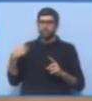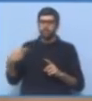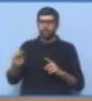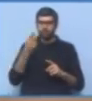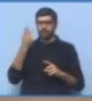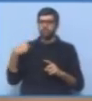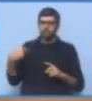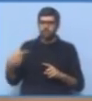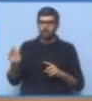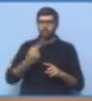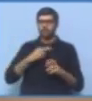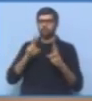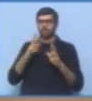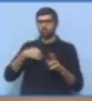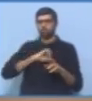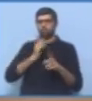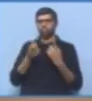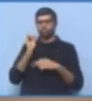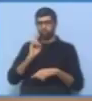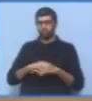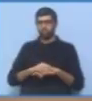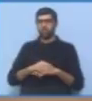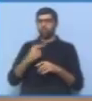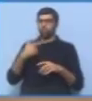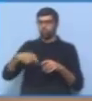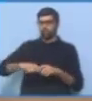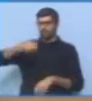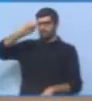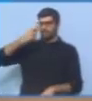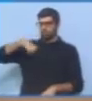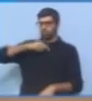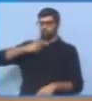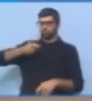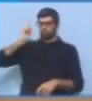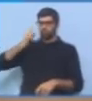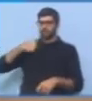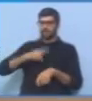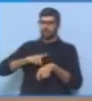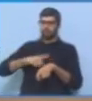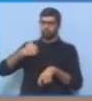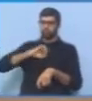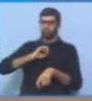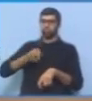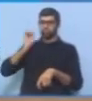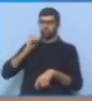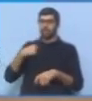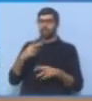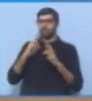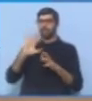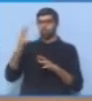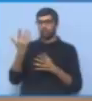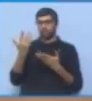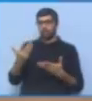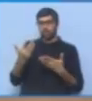dias tem que haver uma esperança que não é nossa, não tem o nosso tamanho, não tem sequer o nosso tempo. É uma esperança que acontece no nosso tempo, mas que